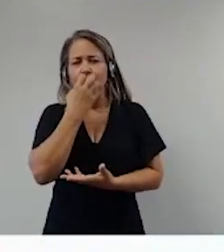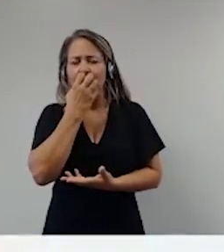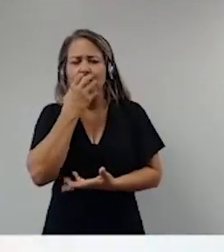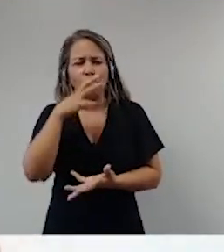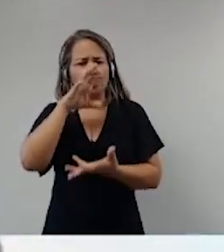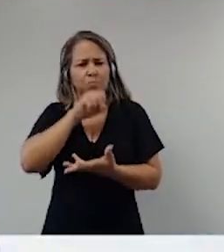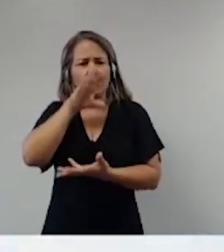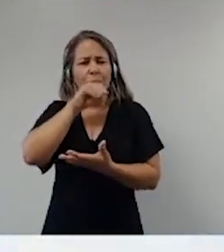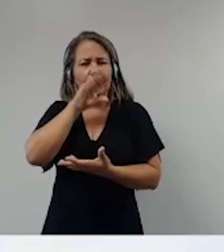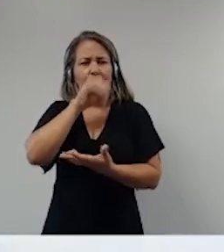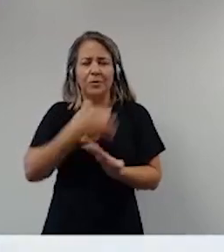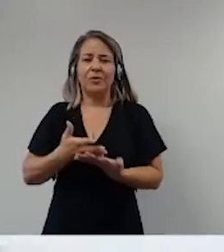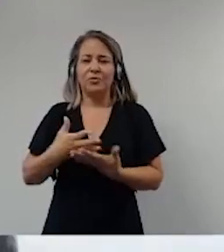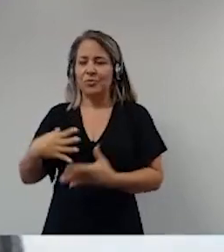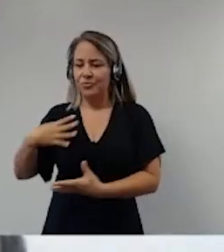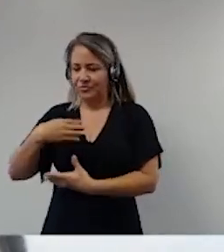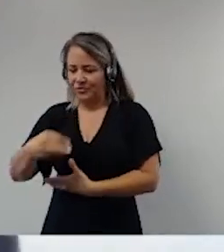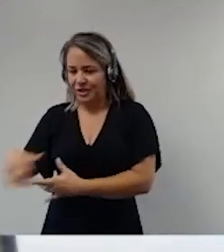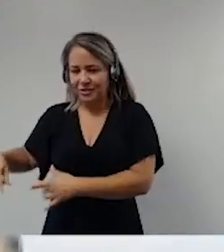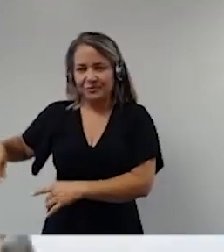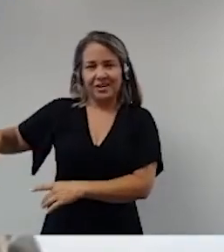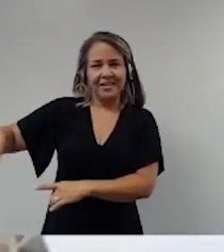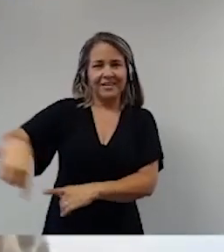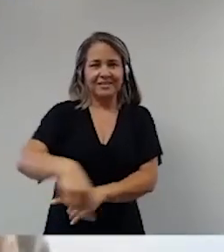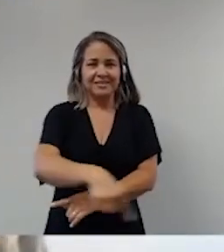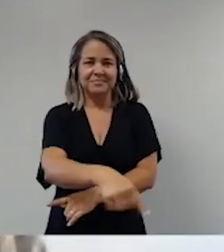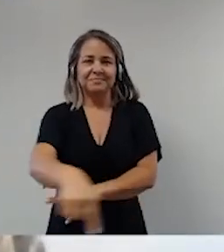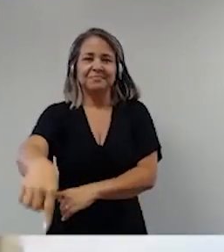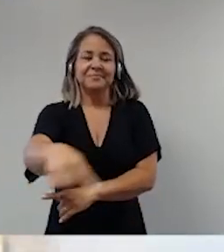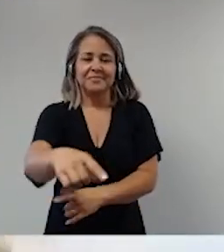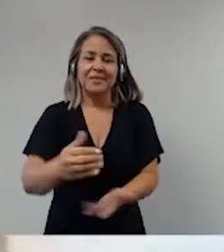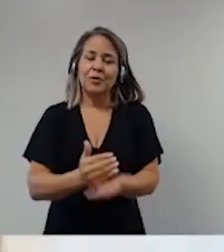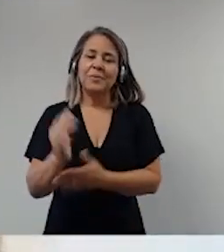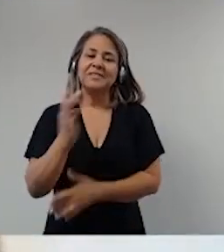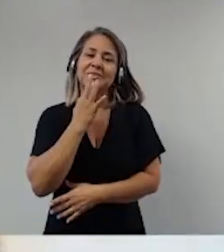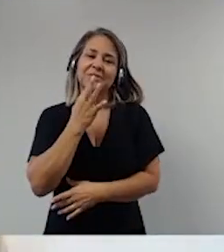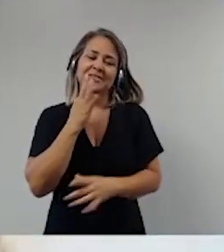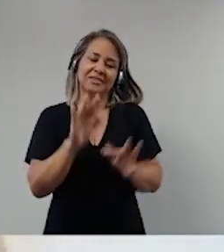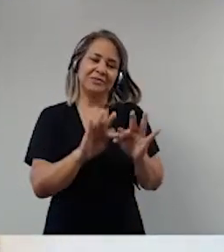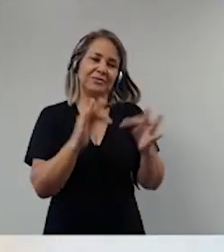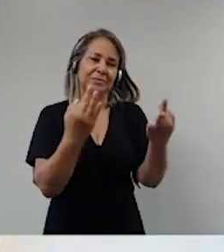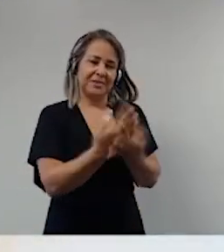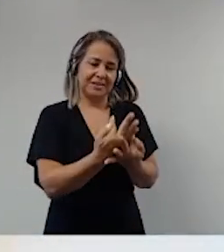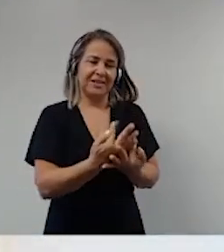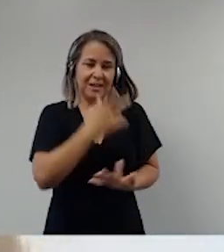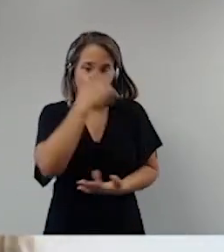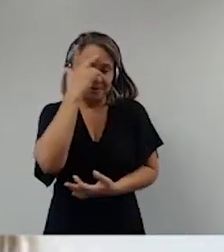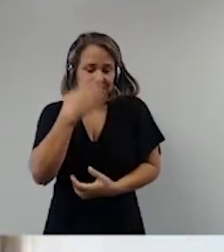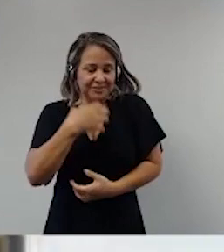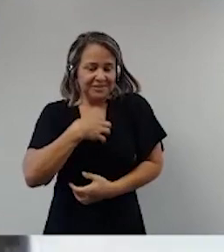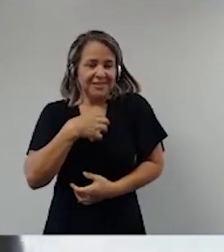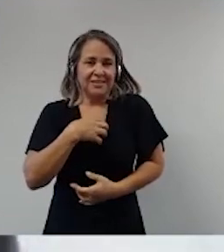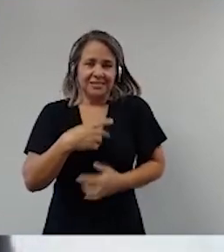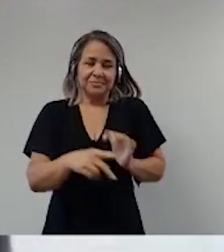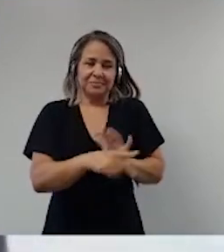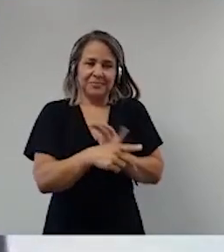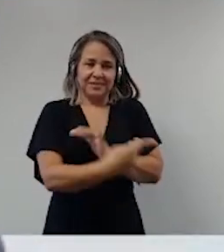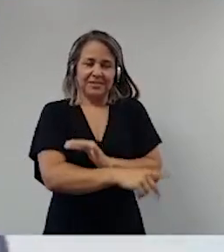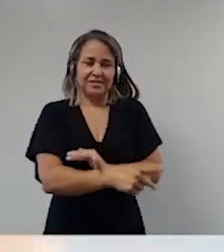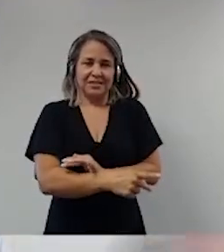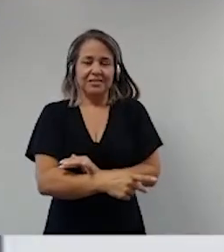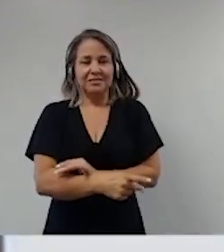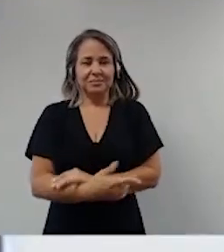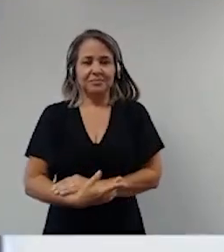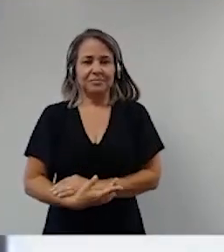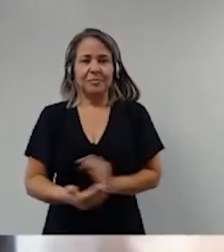consegue controlar tudo, né? E você acaba conhecendo a família da pessoa, e a pessoa se sente parte também, porque ela também vê a sua casa,